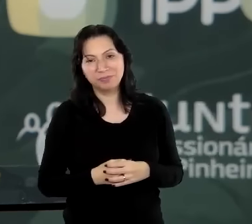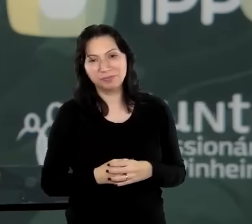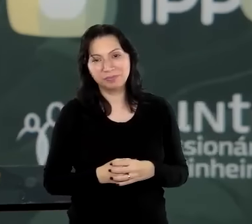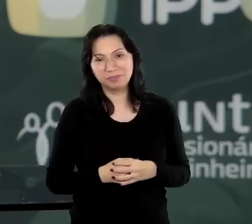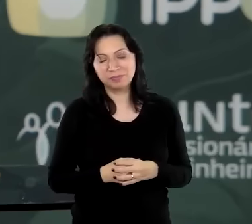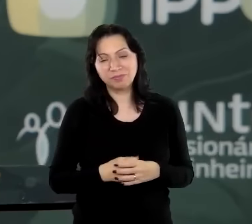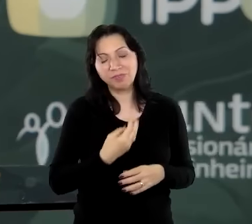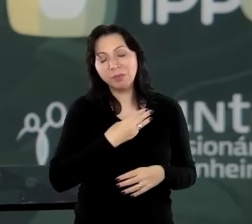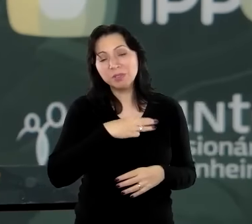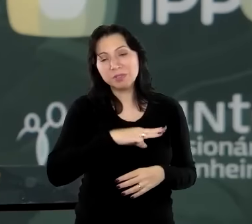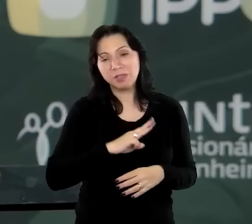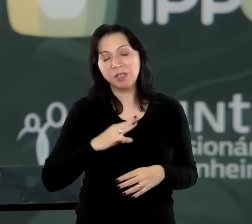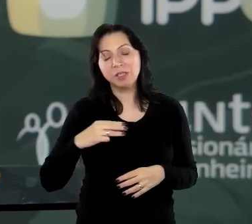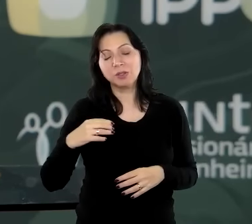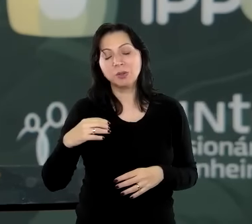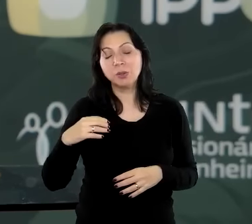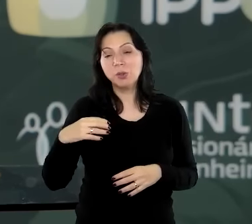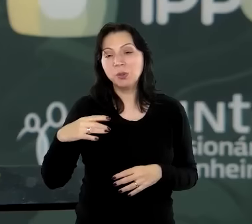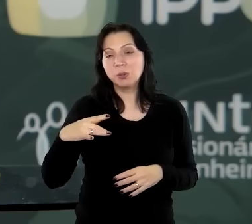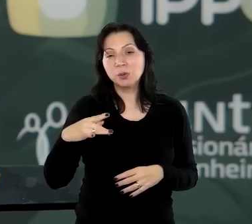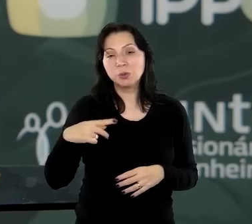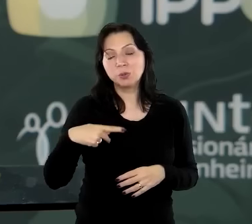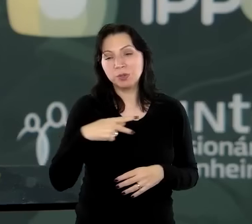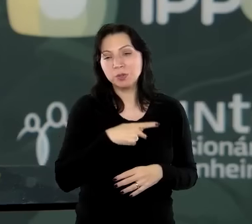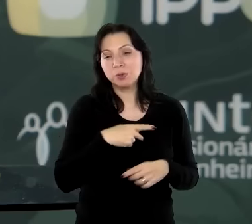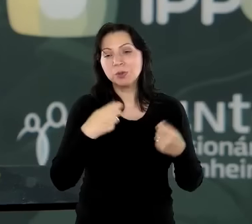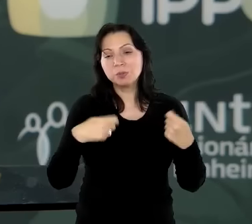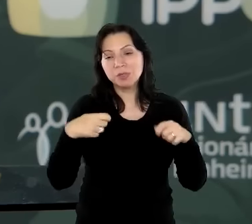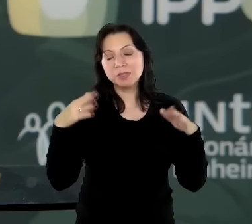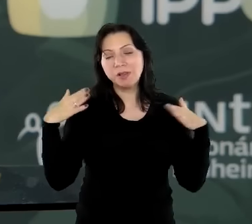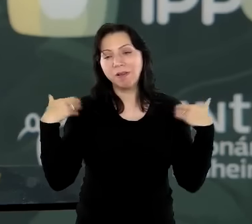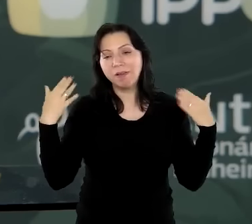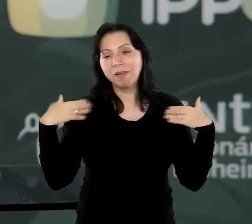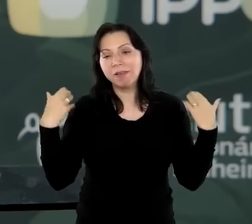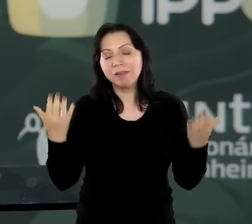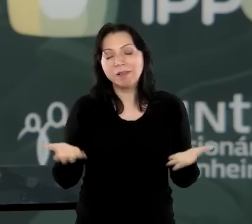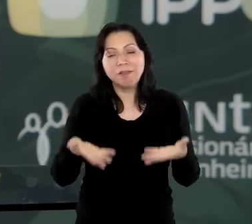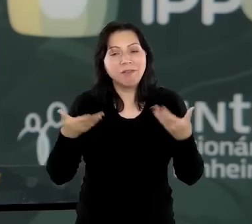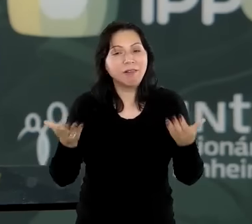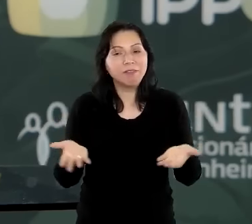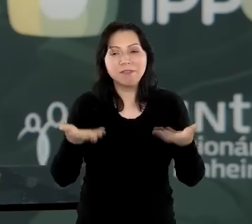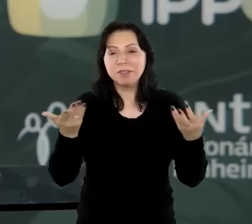feito gemendo. Tem que ser com alegria, com leveza.